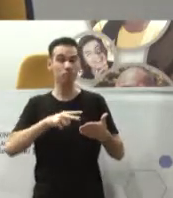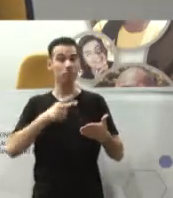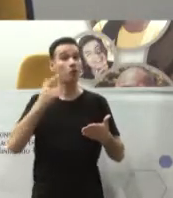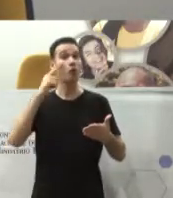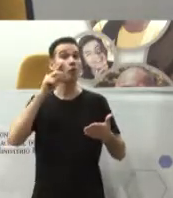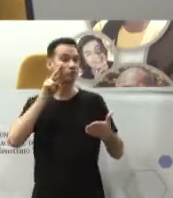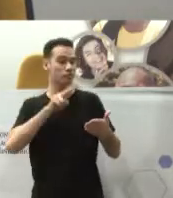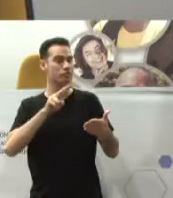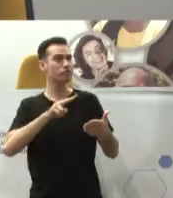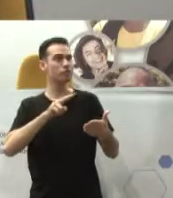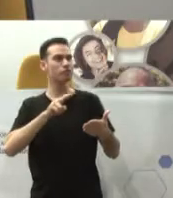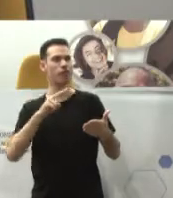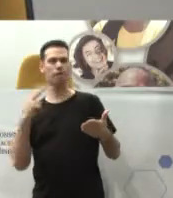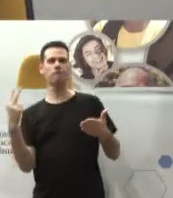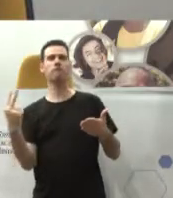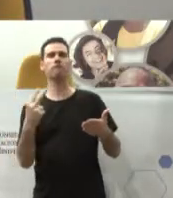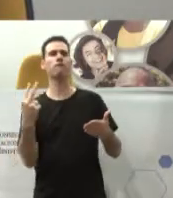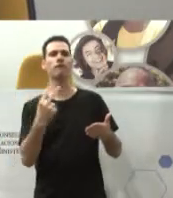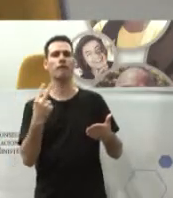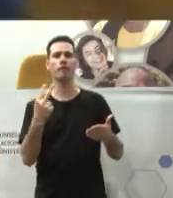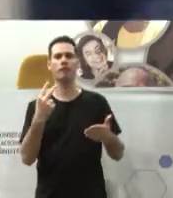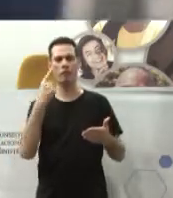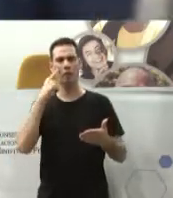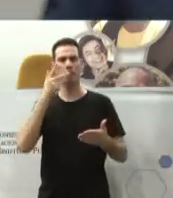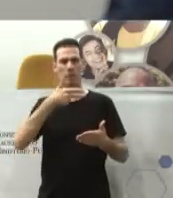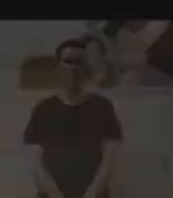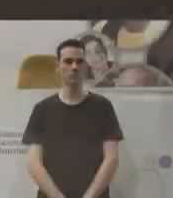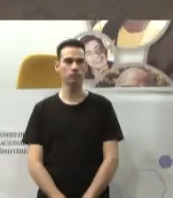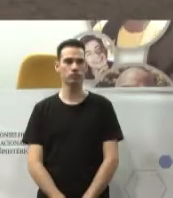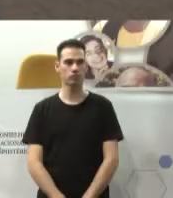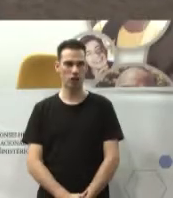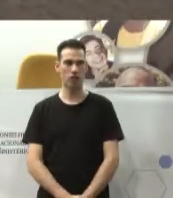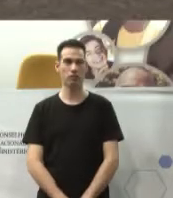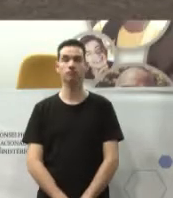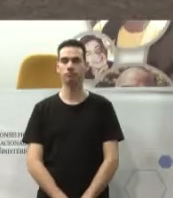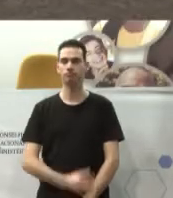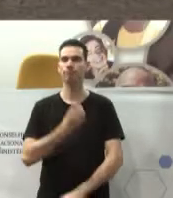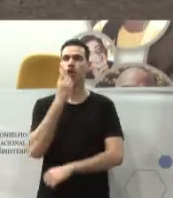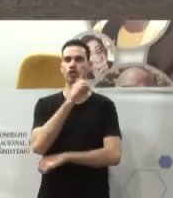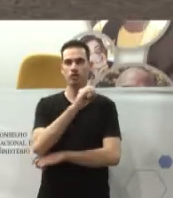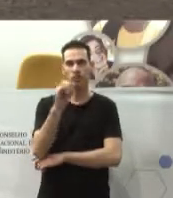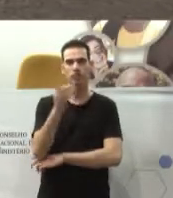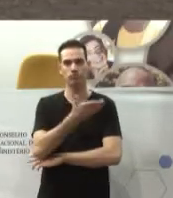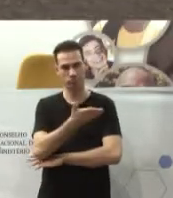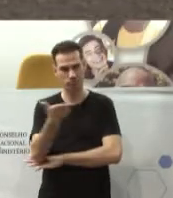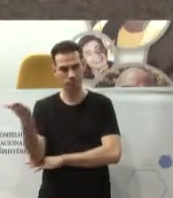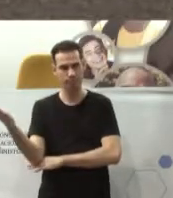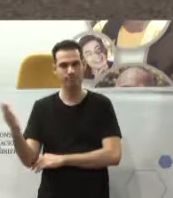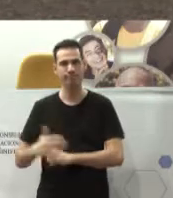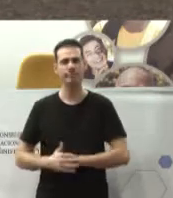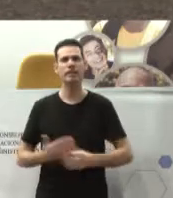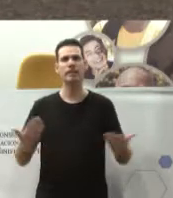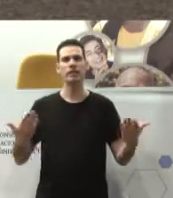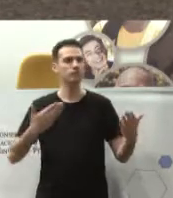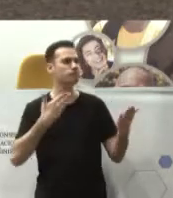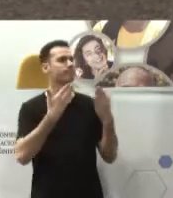tudo anotado, né? Então tá bom, vou descer. Bom dia a todos. Então, esse